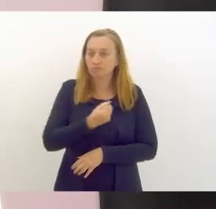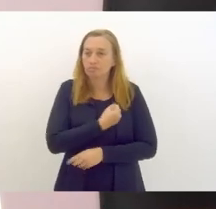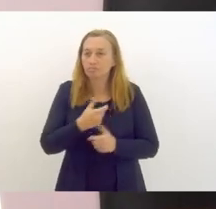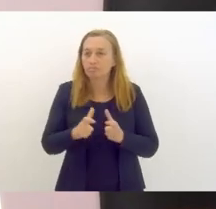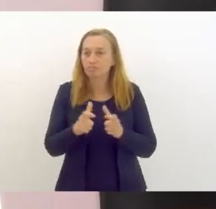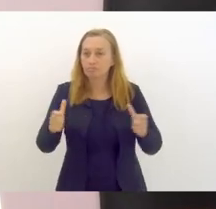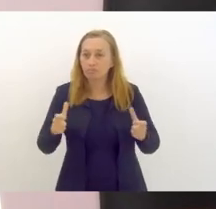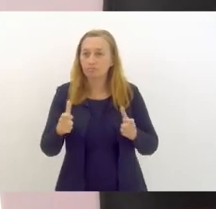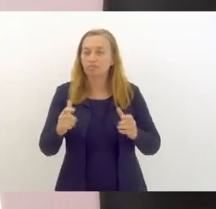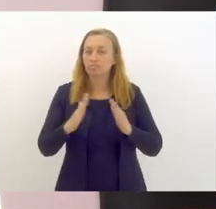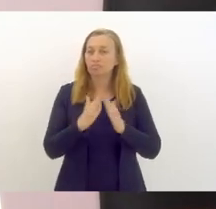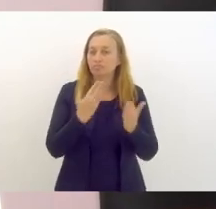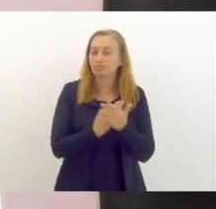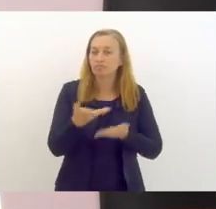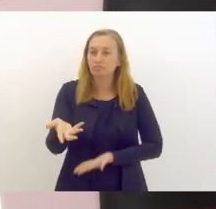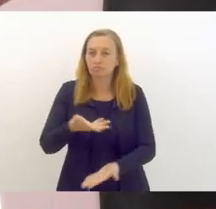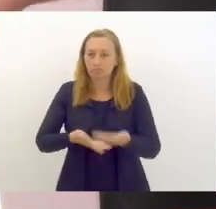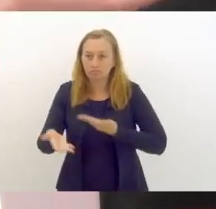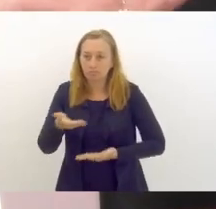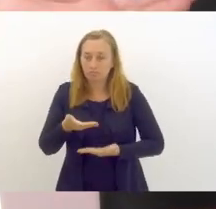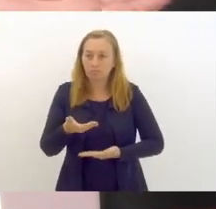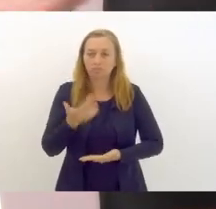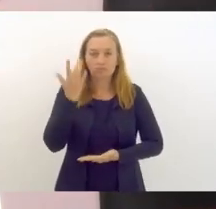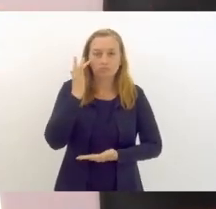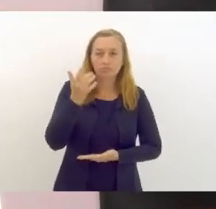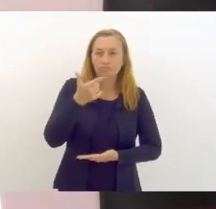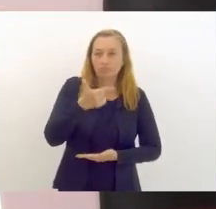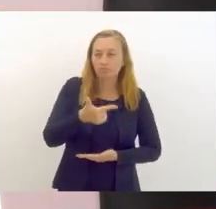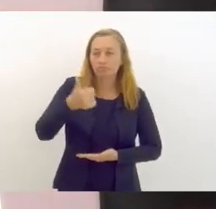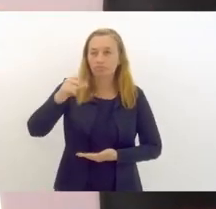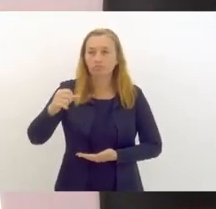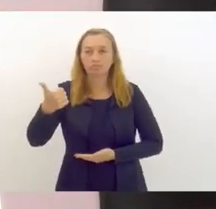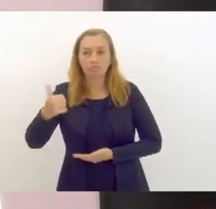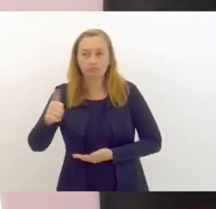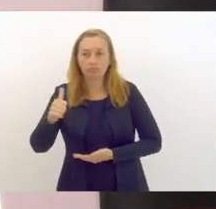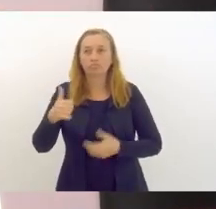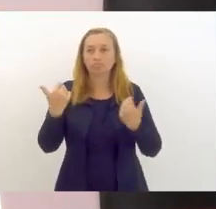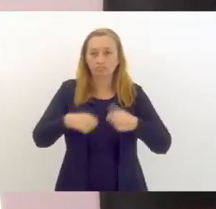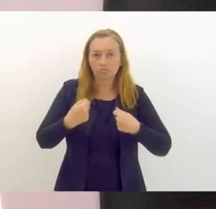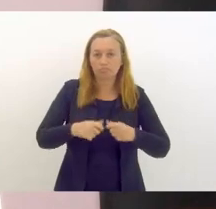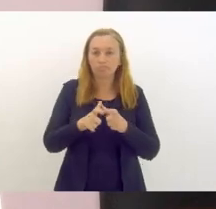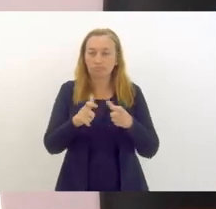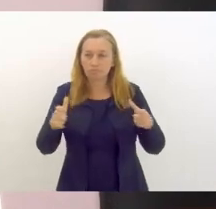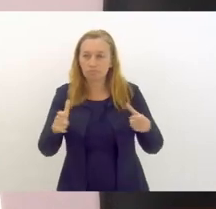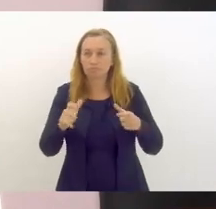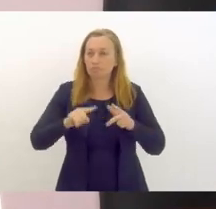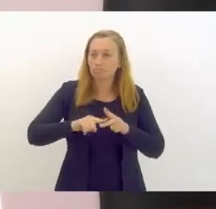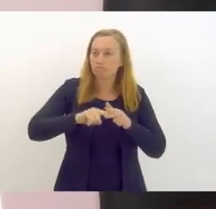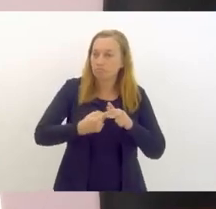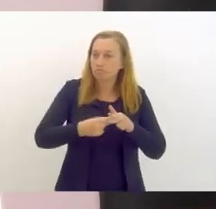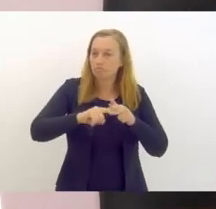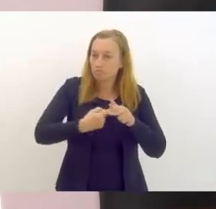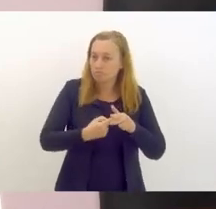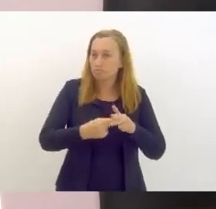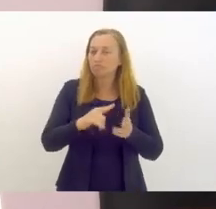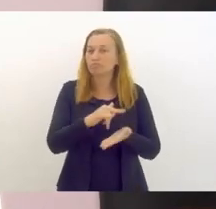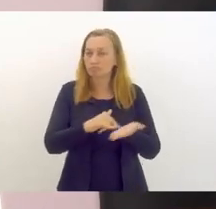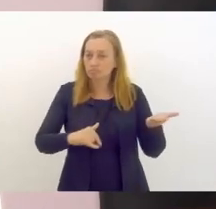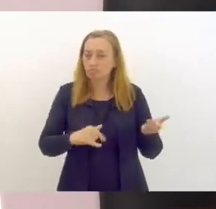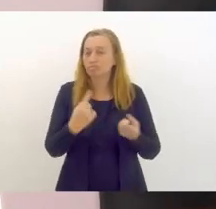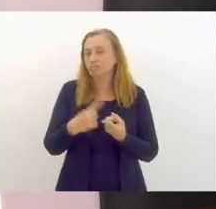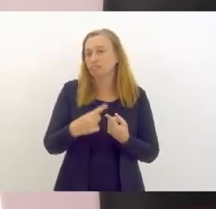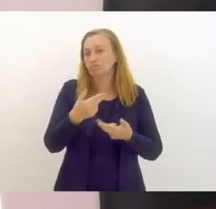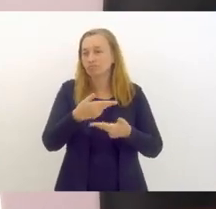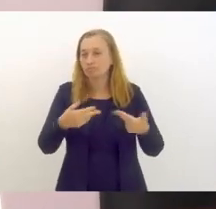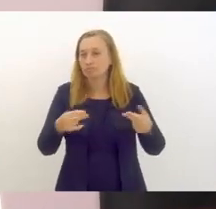escolas compartilhadas, e o termo de cessão, se eu não me engano, é de 2011, e tem uma necessidade muito grande de atualizar esse termo de cessão, porque várias